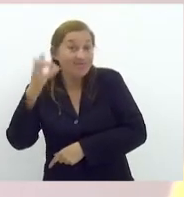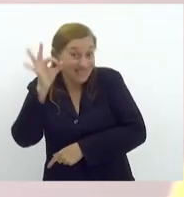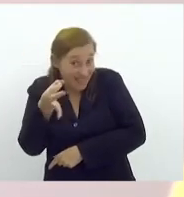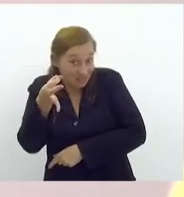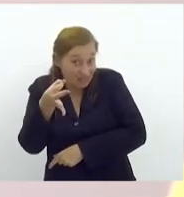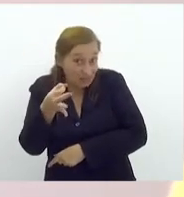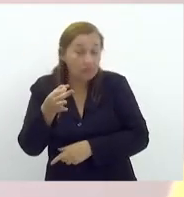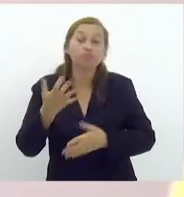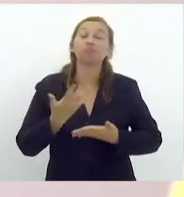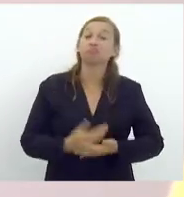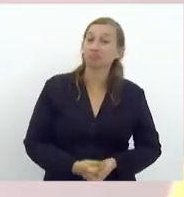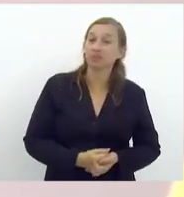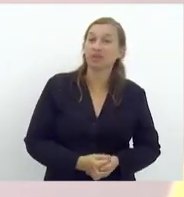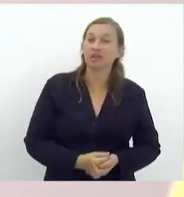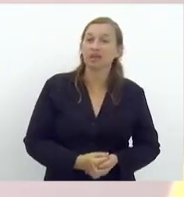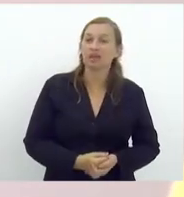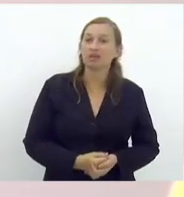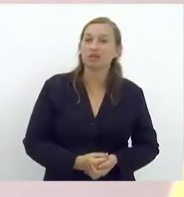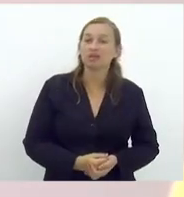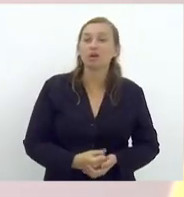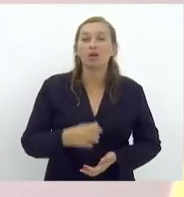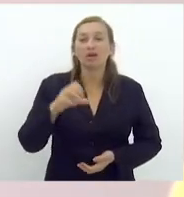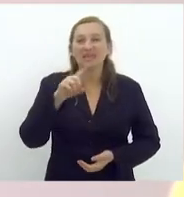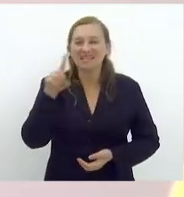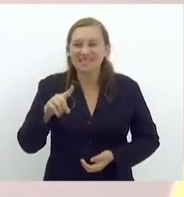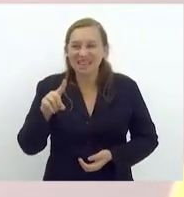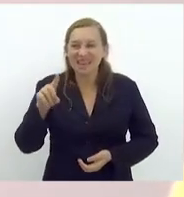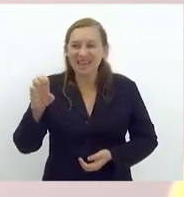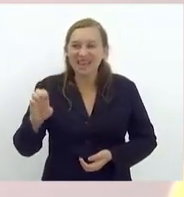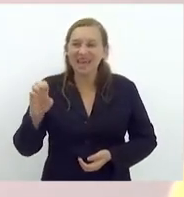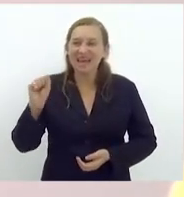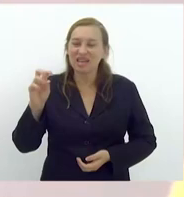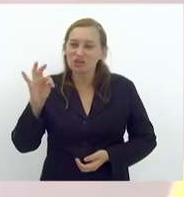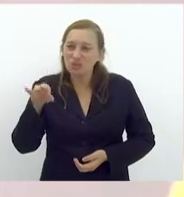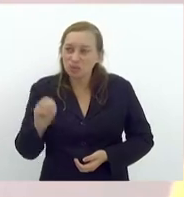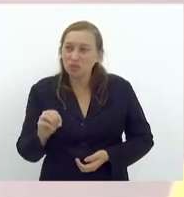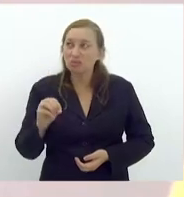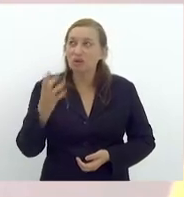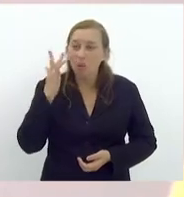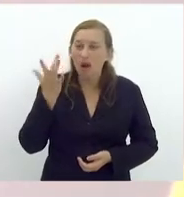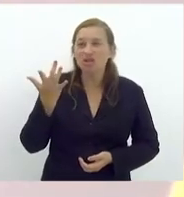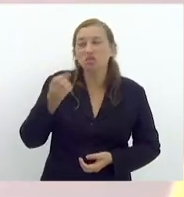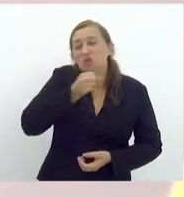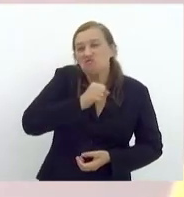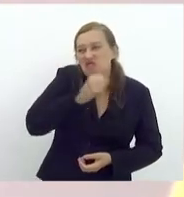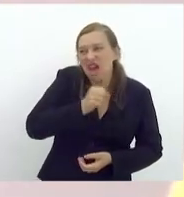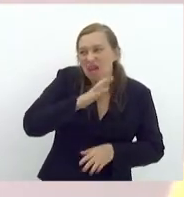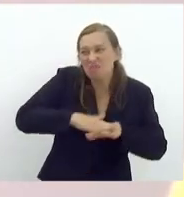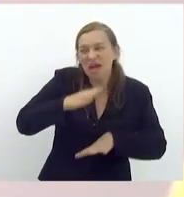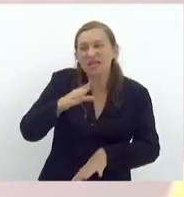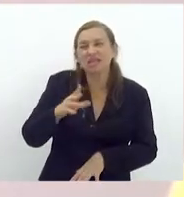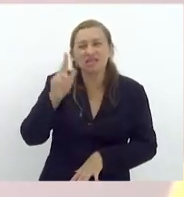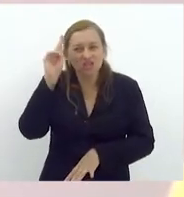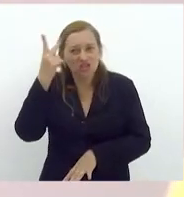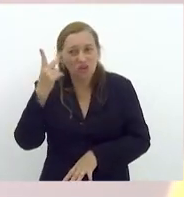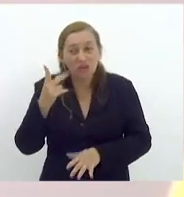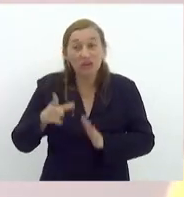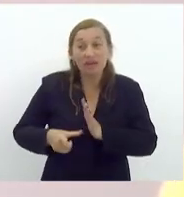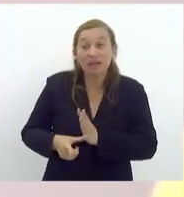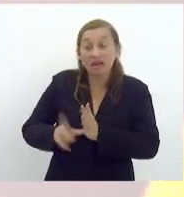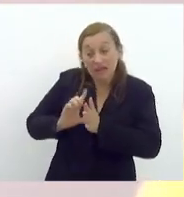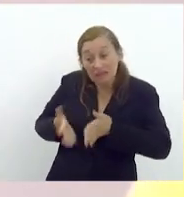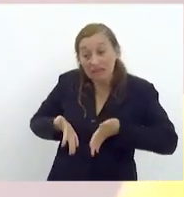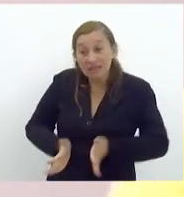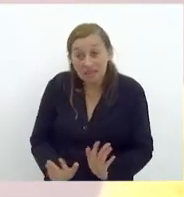e por ser cascudo aí devo estar aqui por causa disso né Tem mais história para nasceu antes né